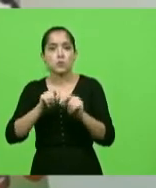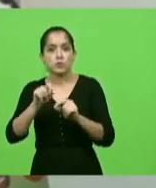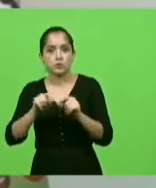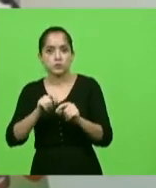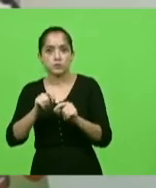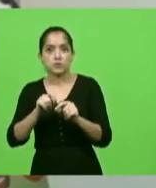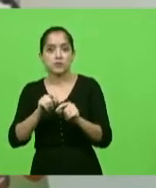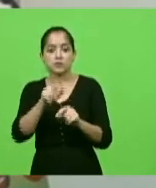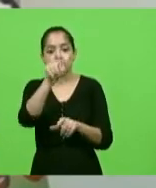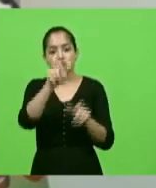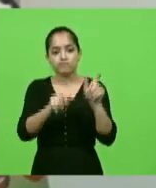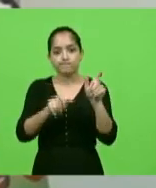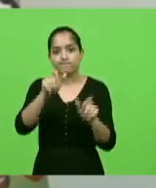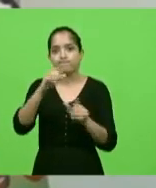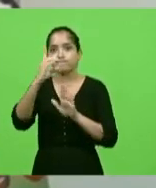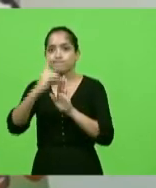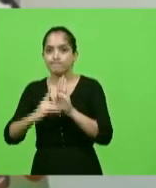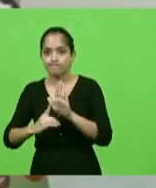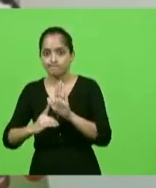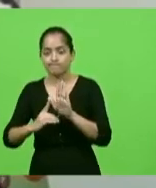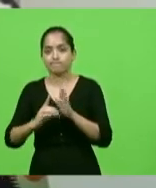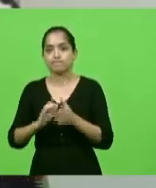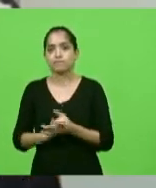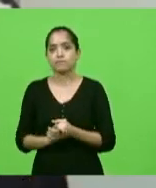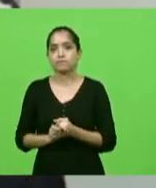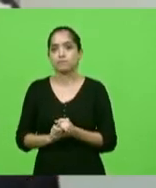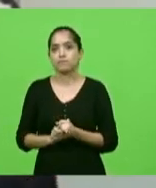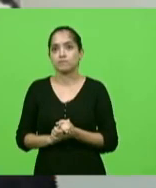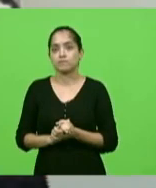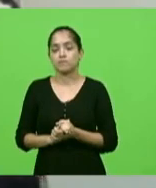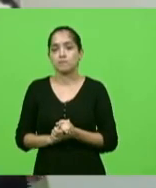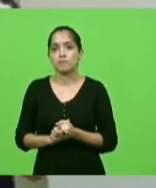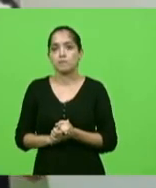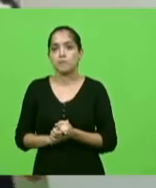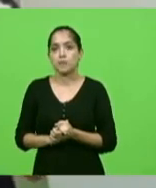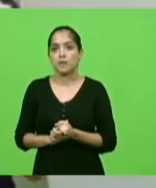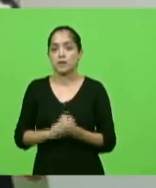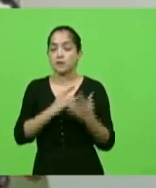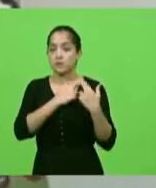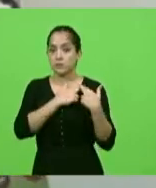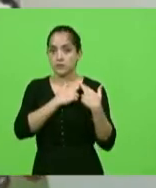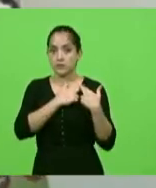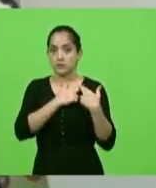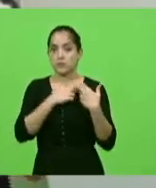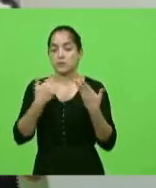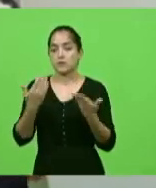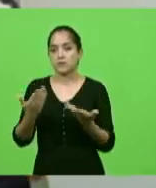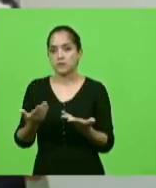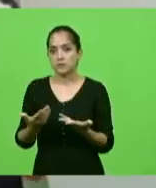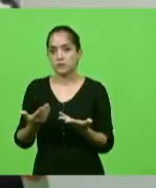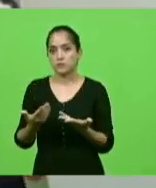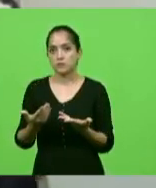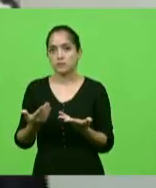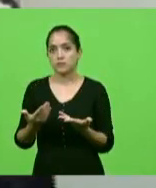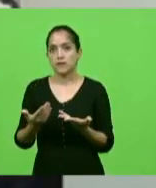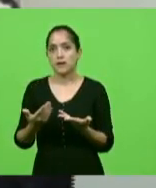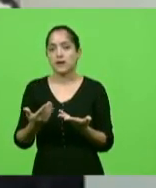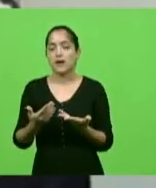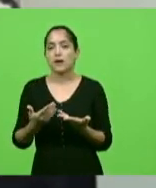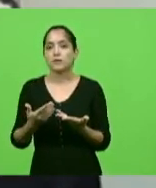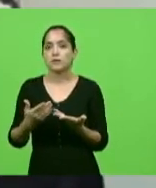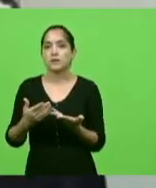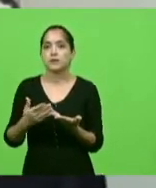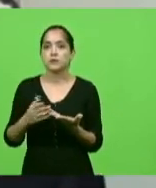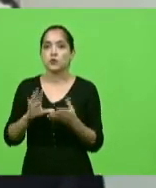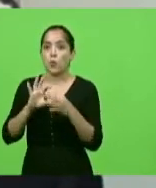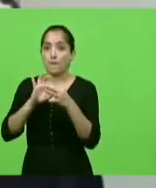concerne aos seus respectivos direitos e deveres desta forma e além de